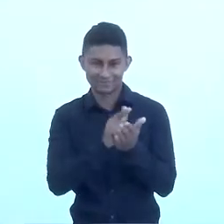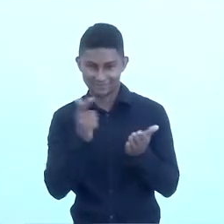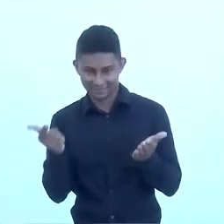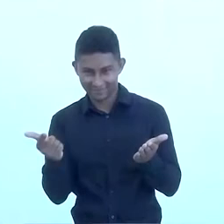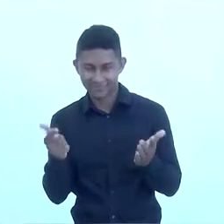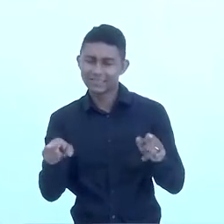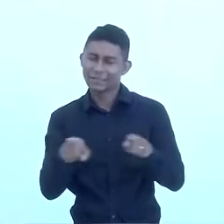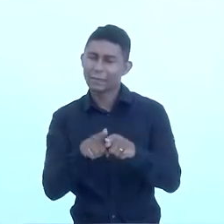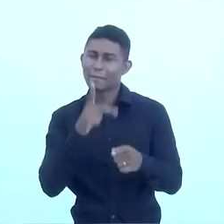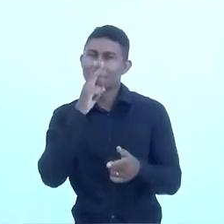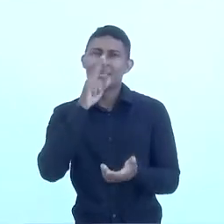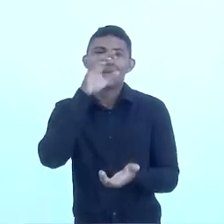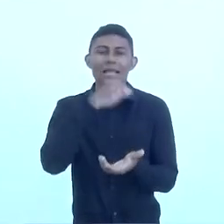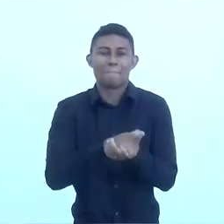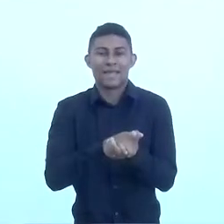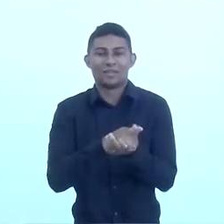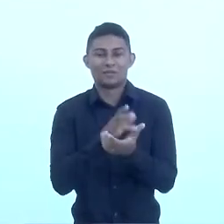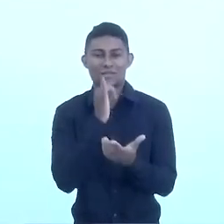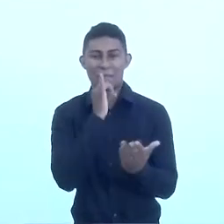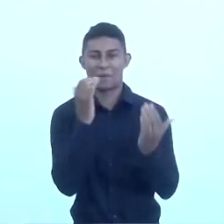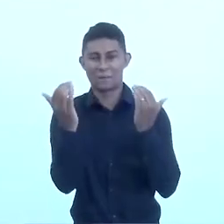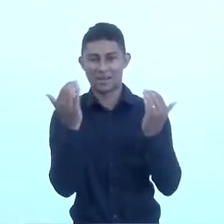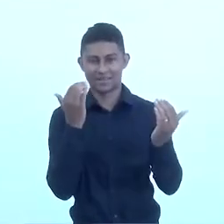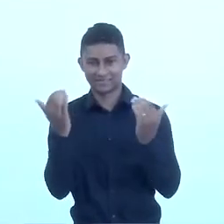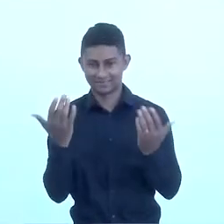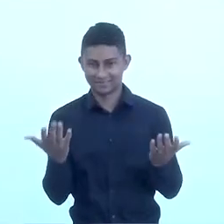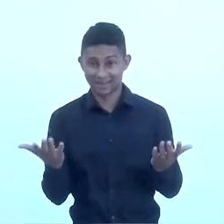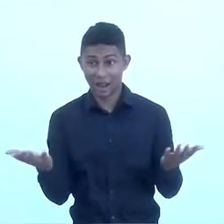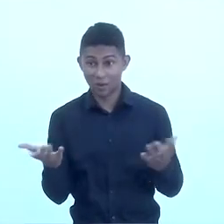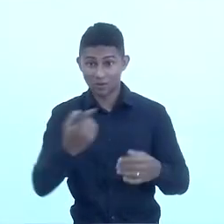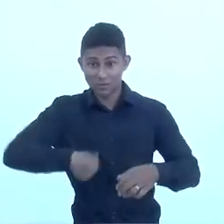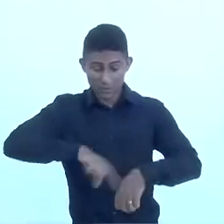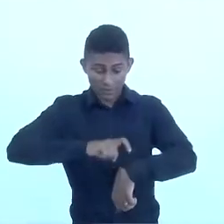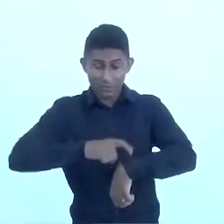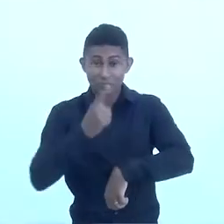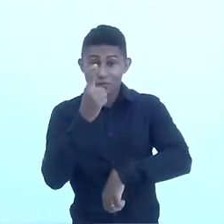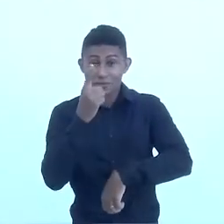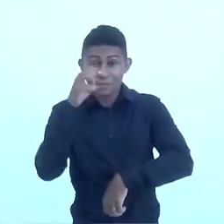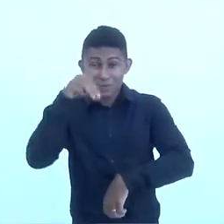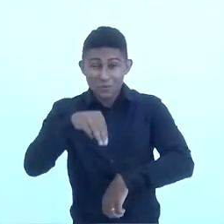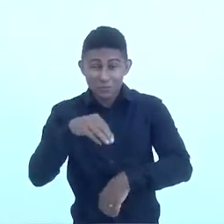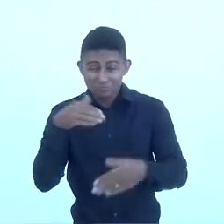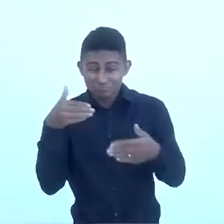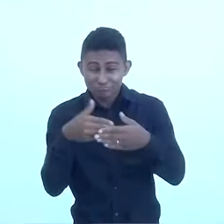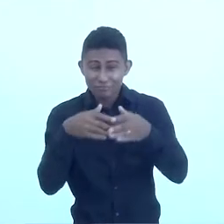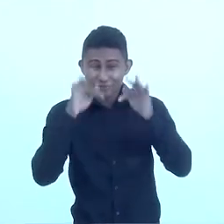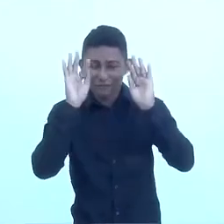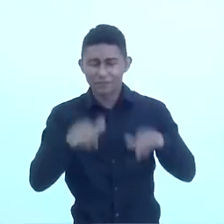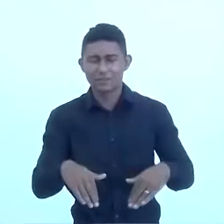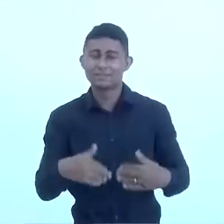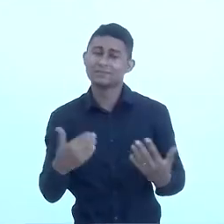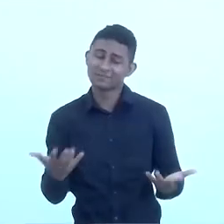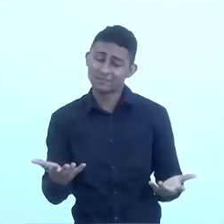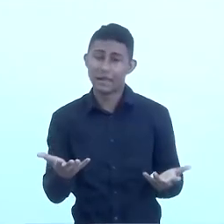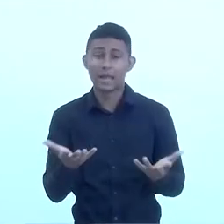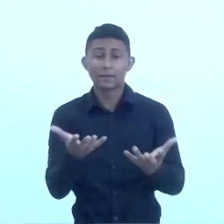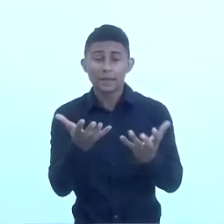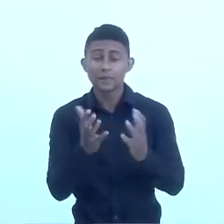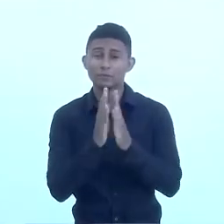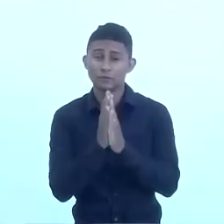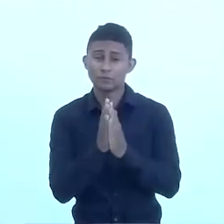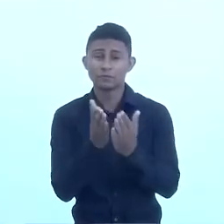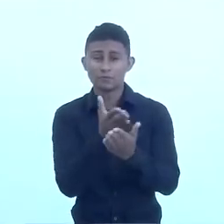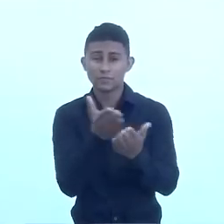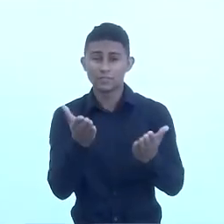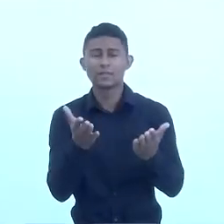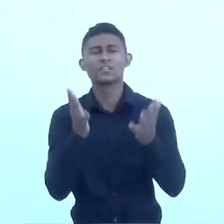jornalismo que é um casamento. É sempre um casamento quando se trabalha em equipe. A gente está no último minuto do programa e eu queria que você deixasse... Eu